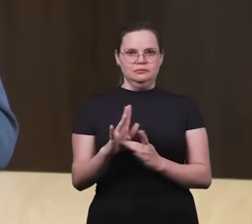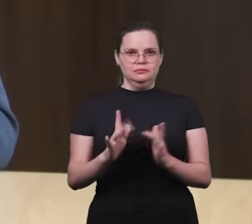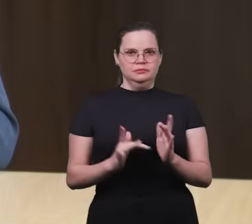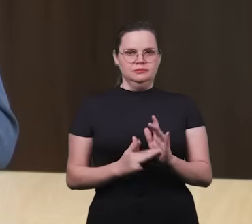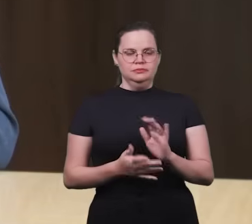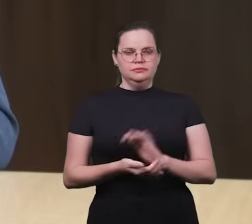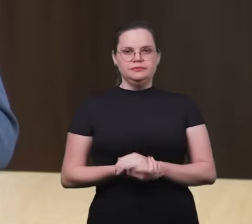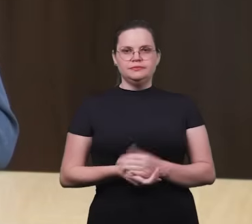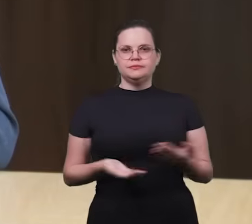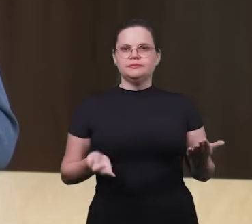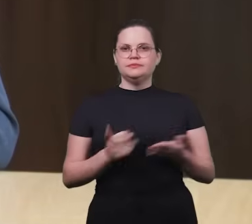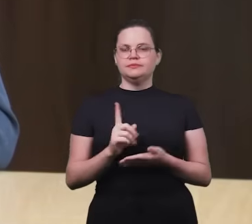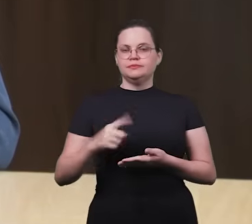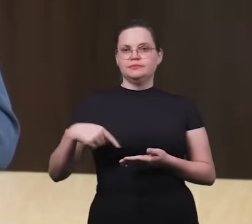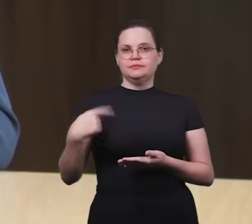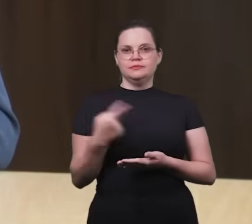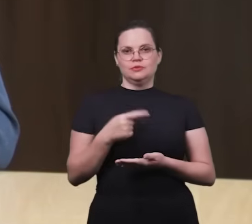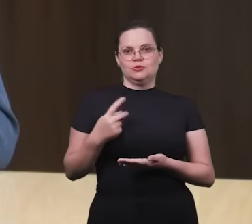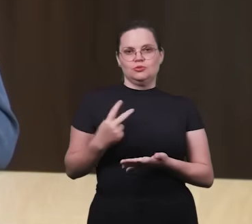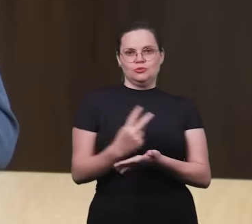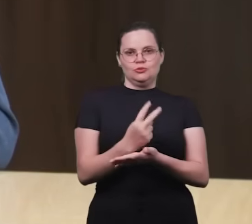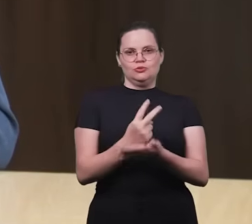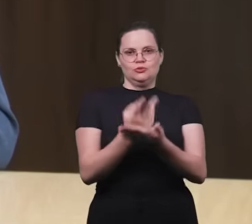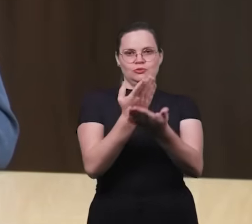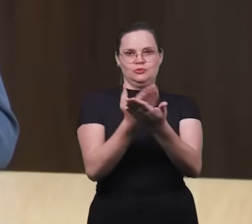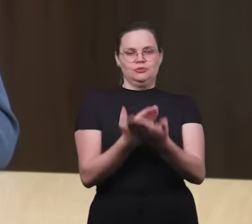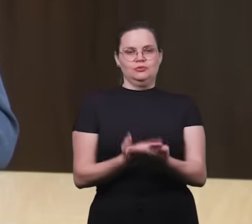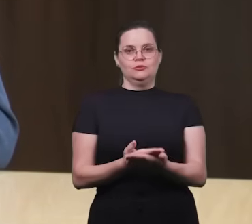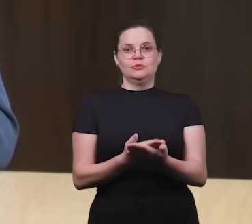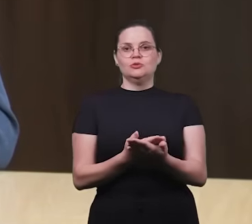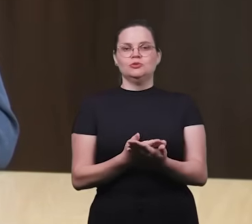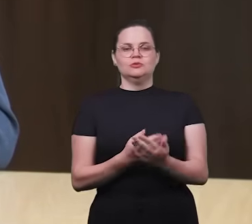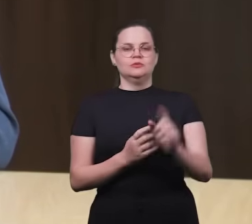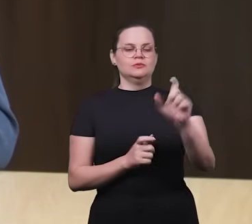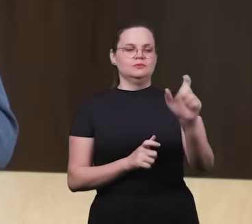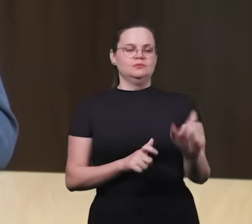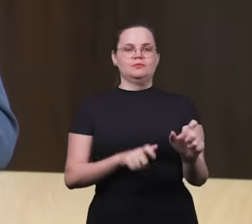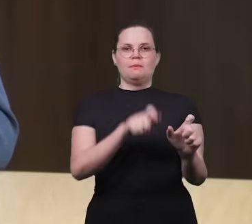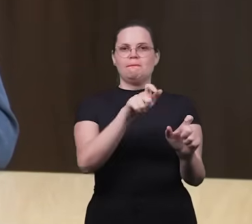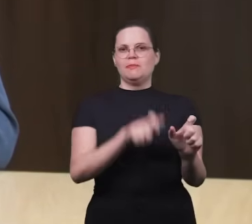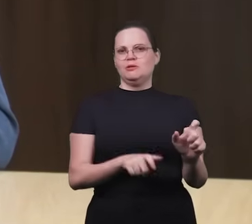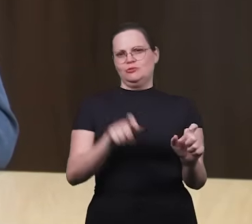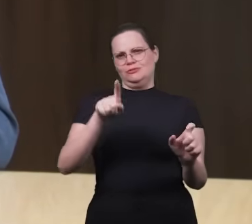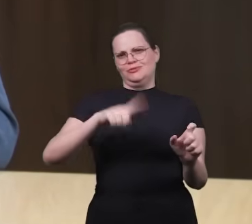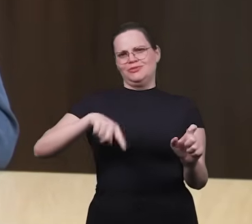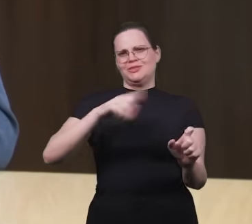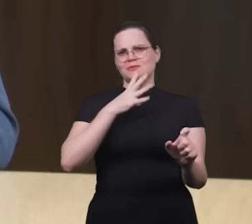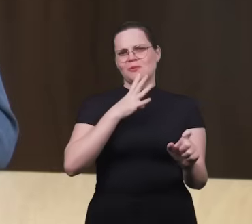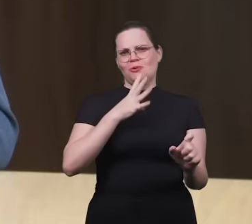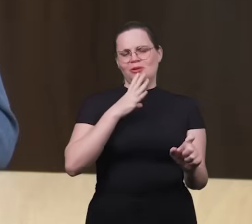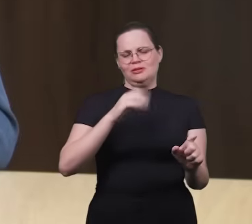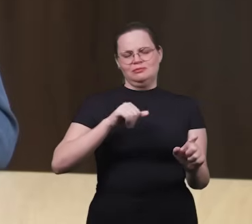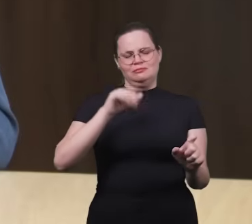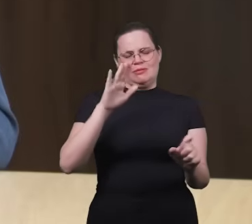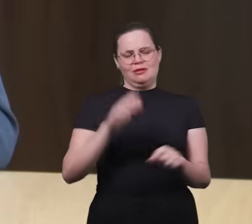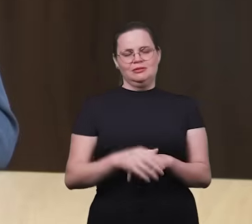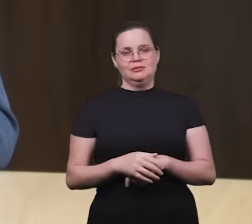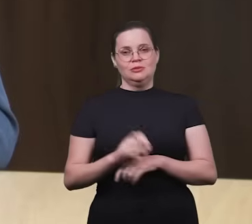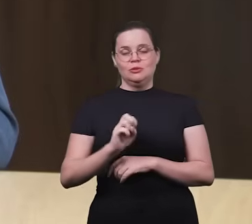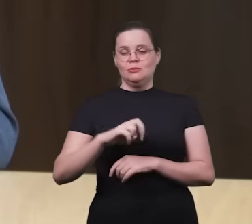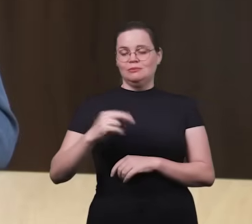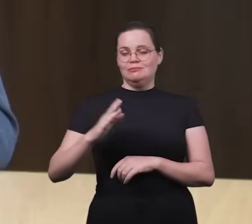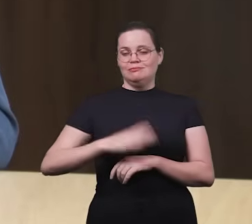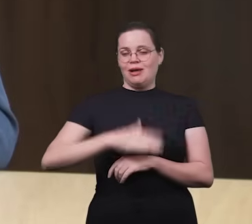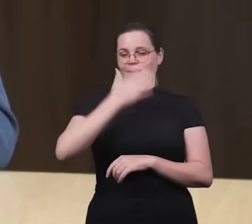nosso estudo, hoje abordaremos sobre um dos personagens mais conhecidos dentre os apóstolos, ou